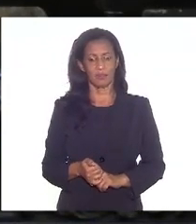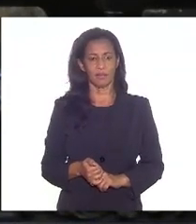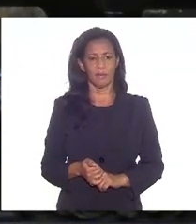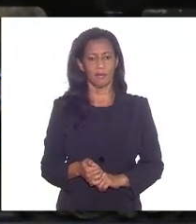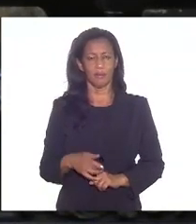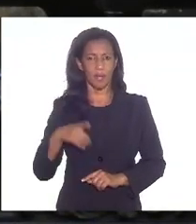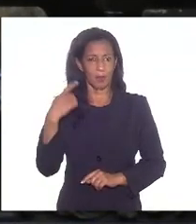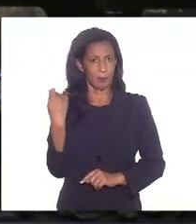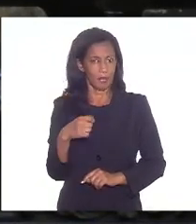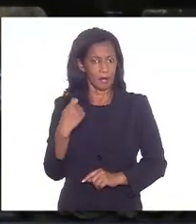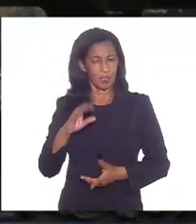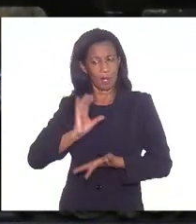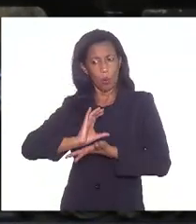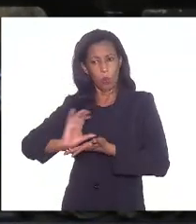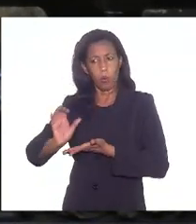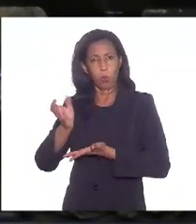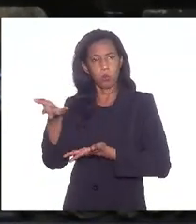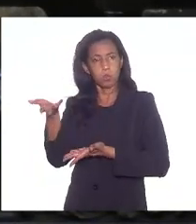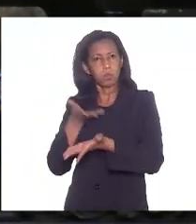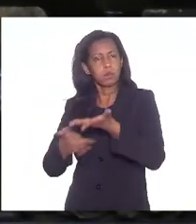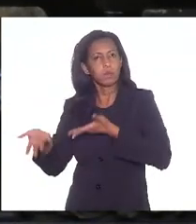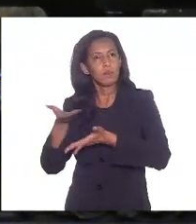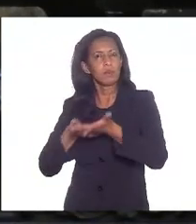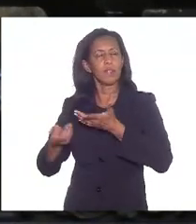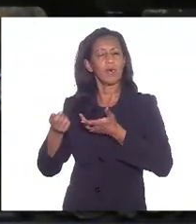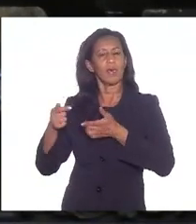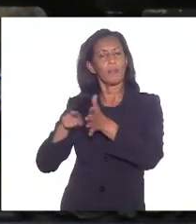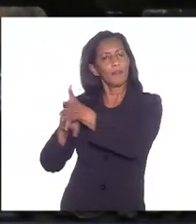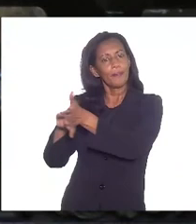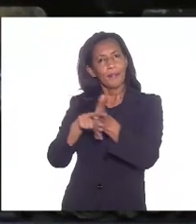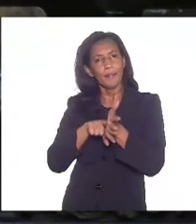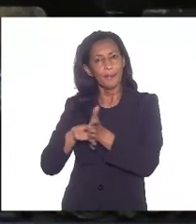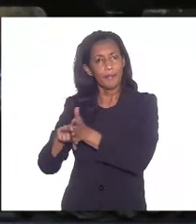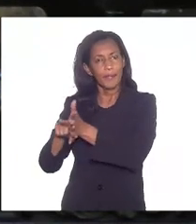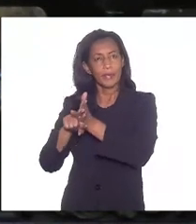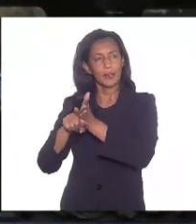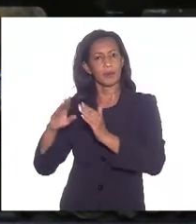tem que ser investido em pesquisa e desenvolvimento